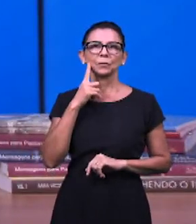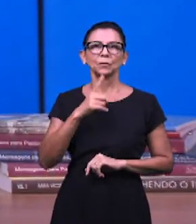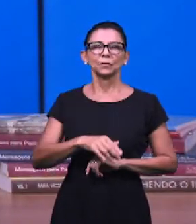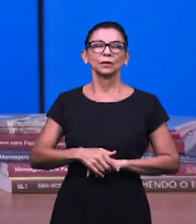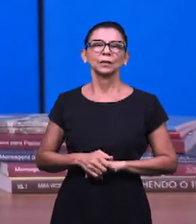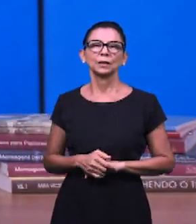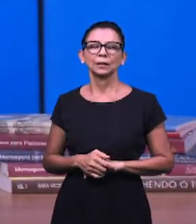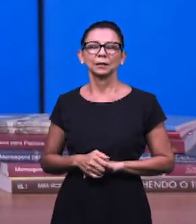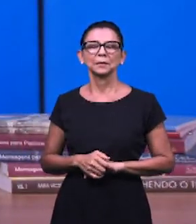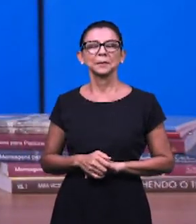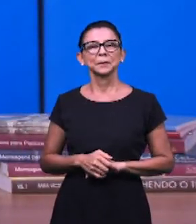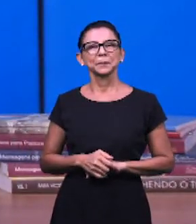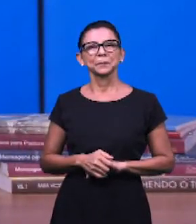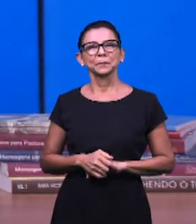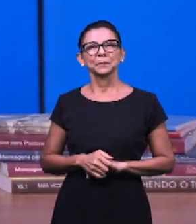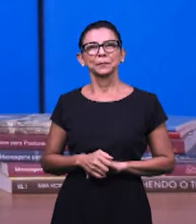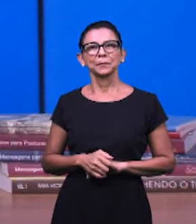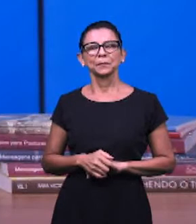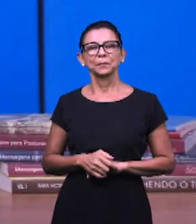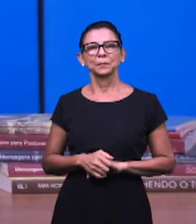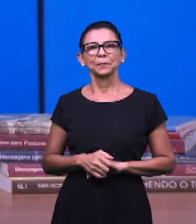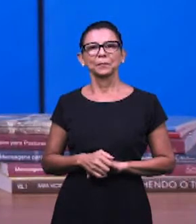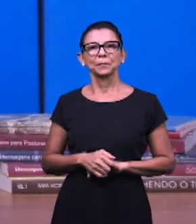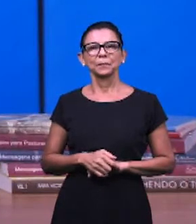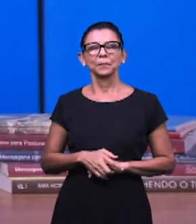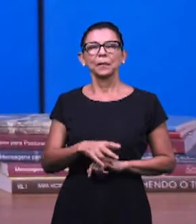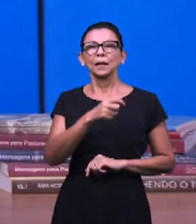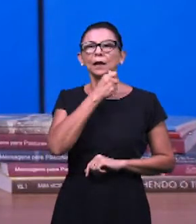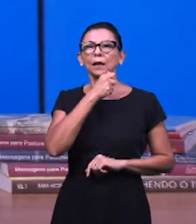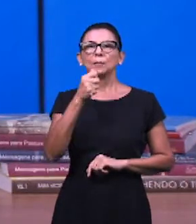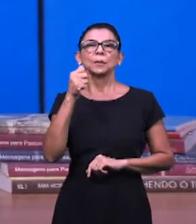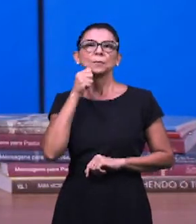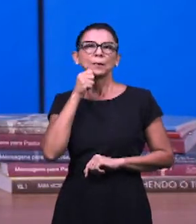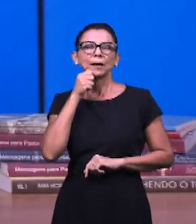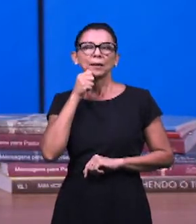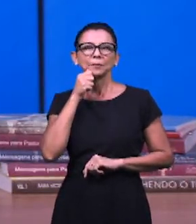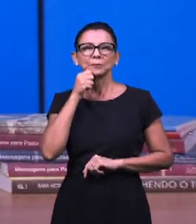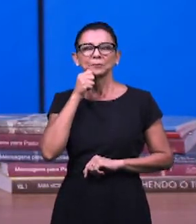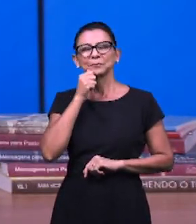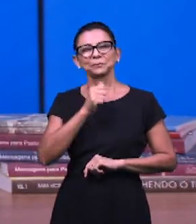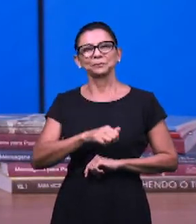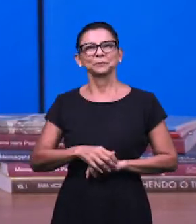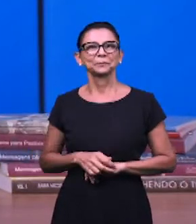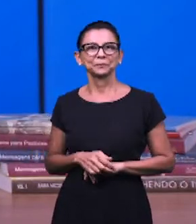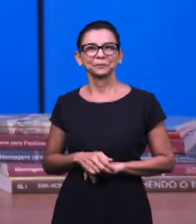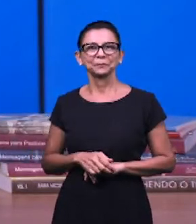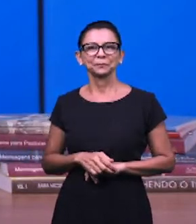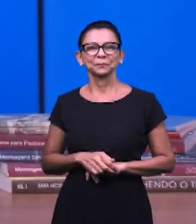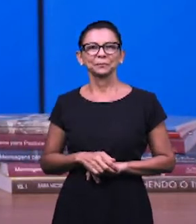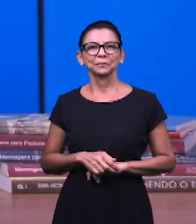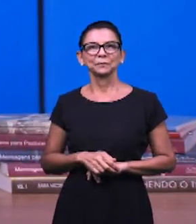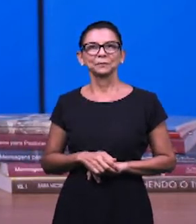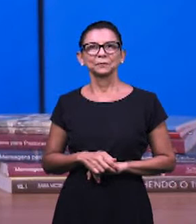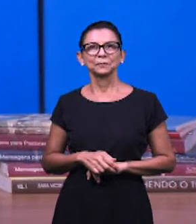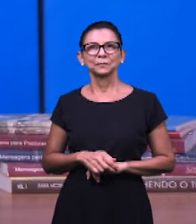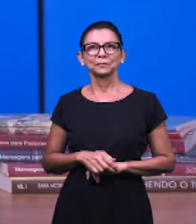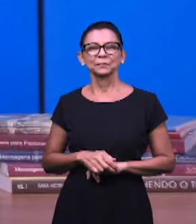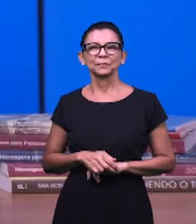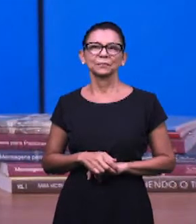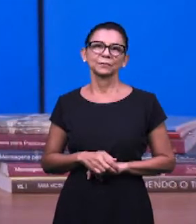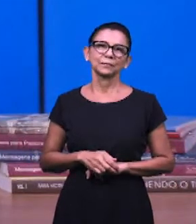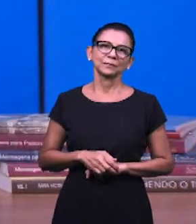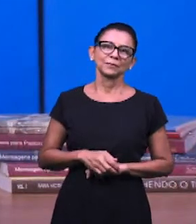do Amapá. Nós vamos ter essa resposta do nosso irmão Ulisses. O Ulisses é do grupo de obreiros da nossa igreja na capital,